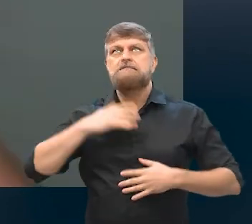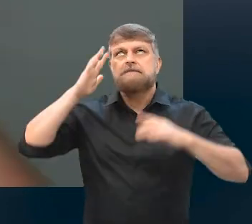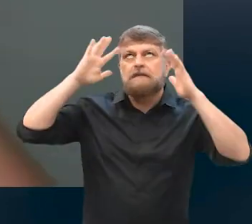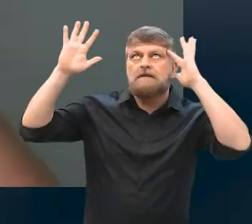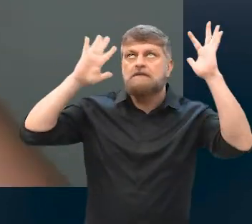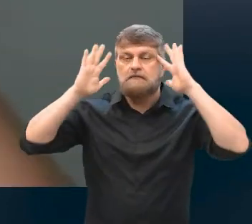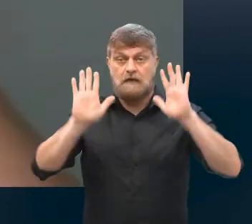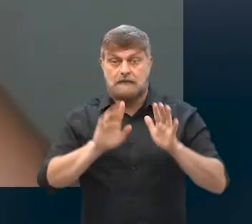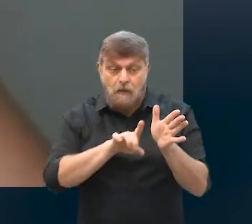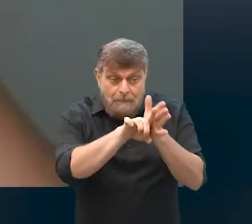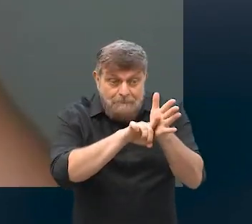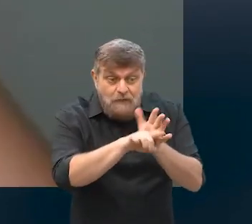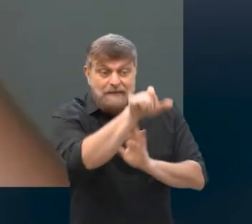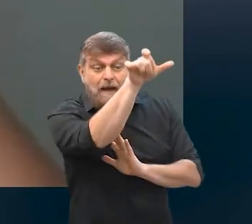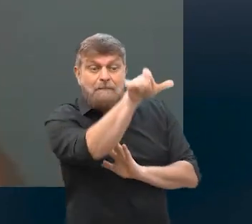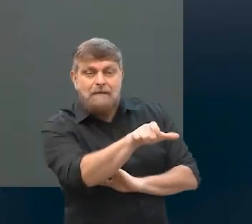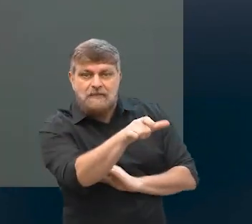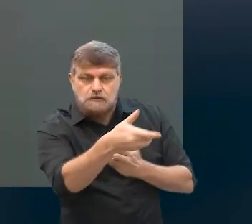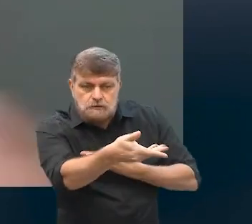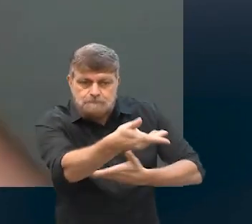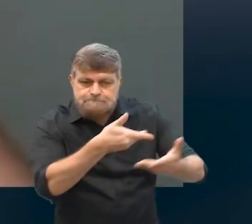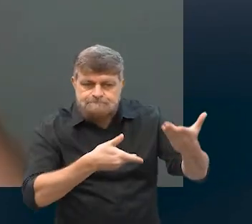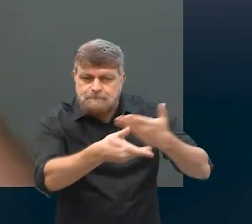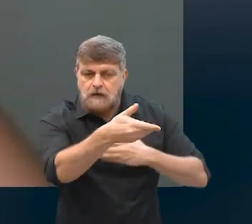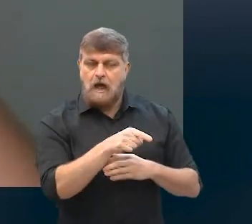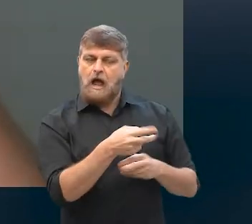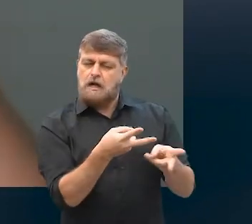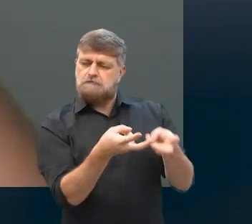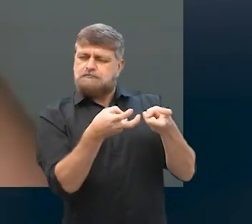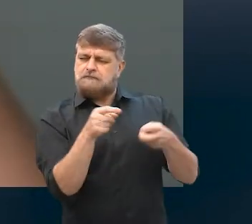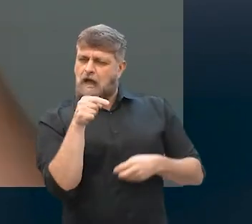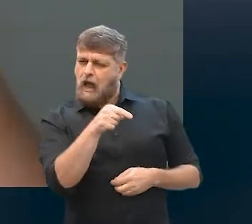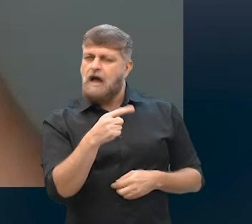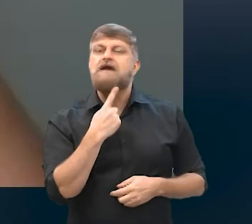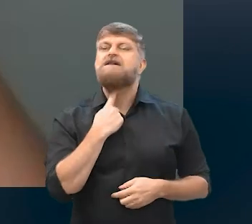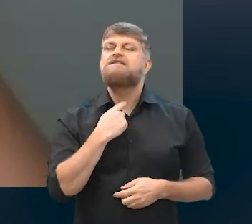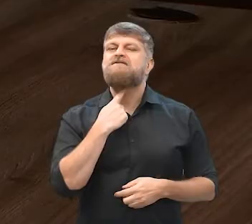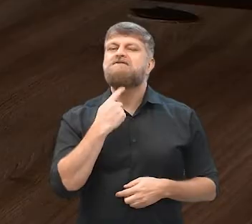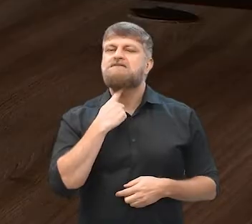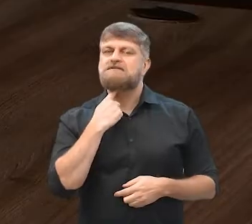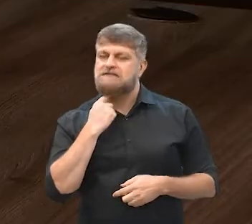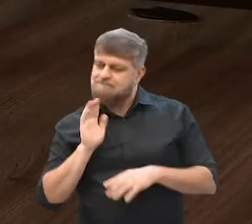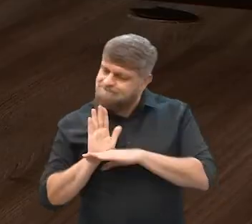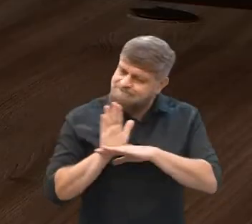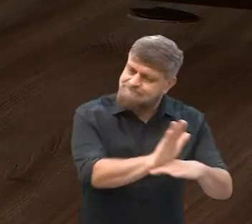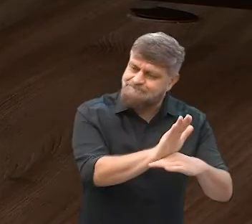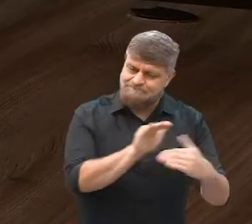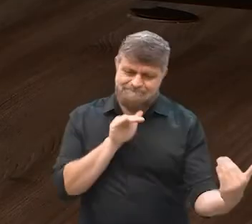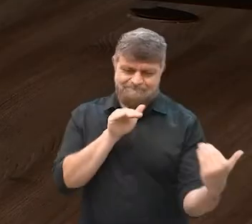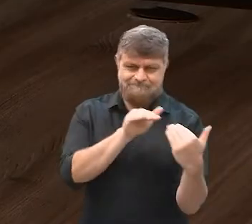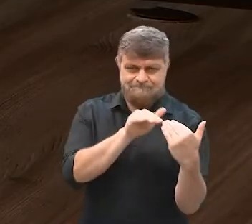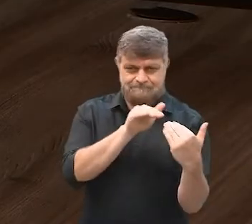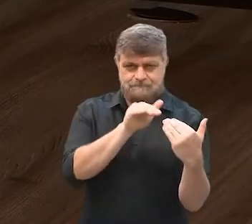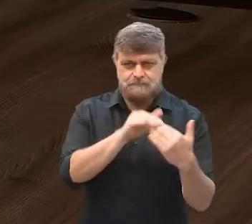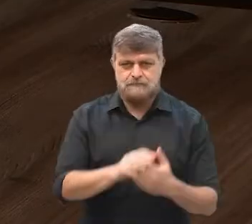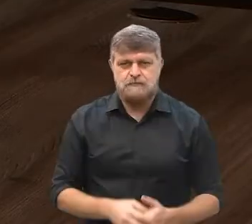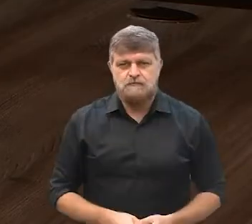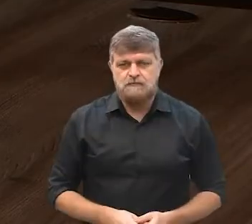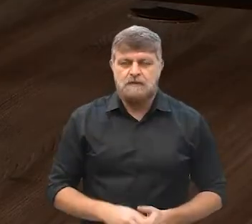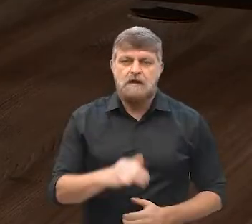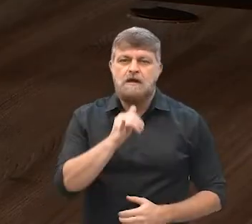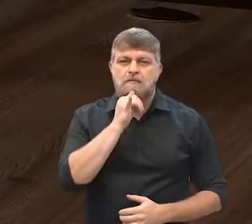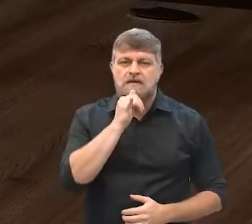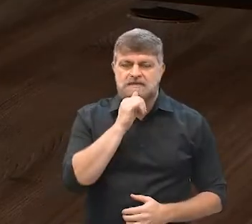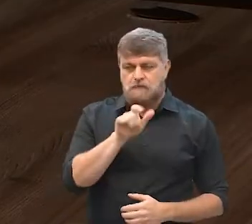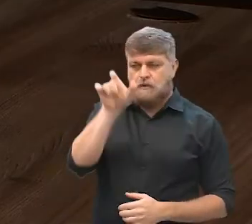fazer, né? Porque aí sim a gente vai atender aquilo que o cliente deseja. Mas você falou do eu gostaria de fazer, mas, por